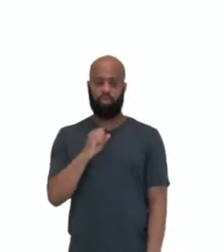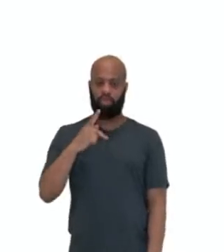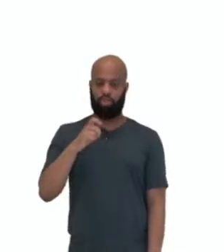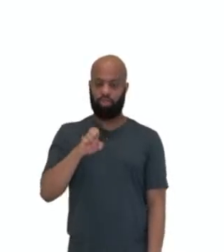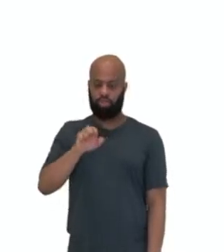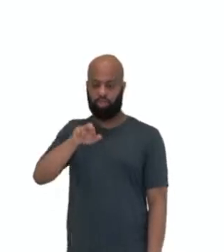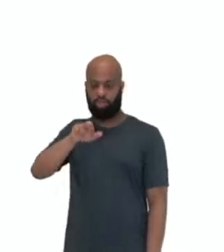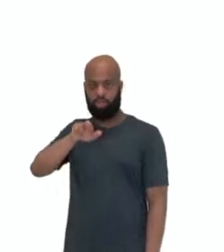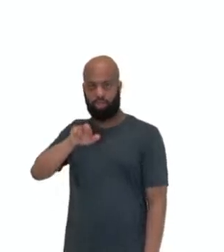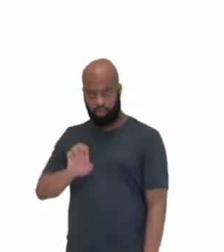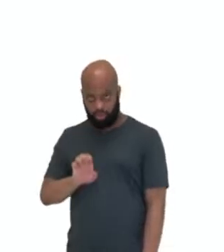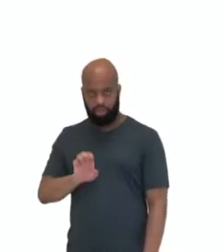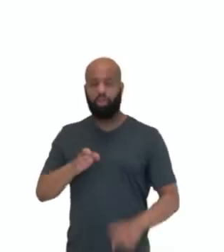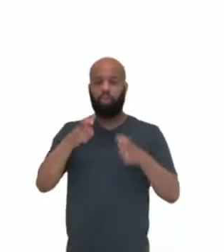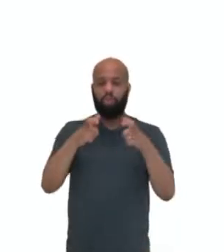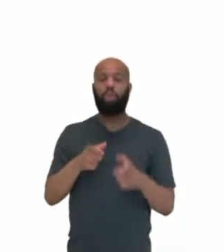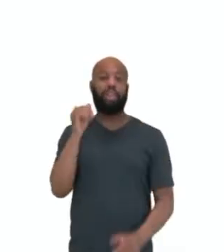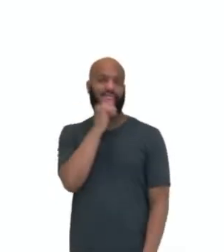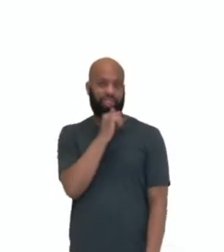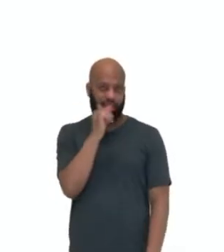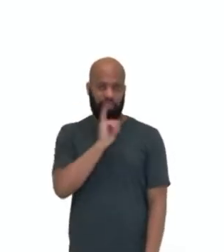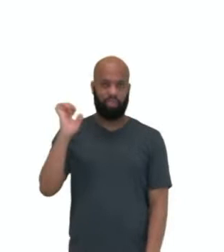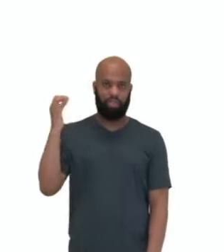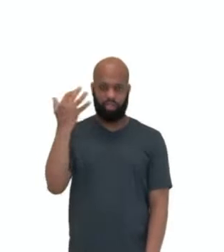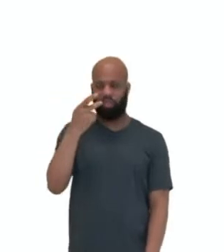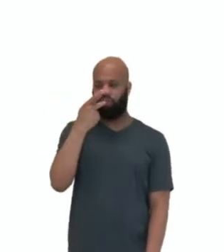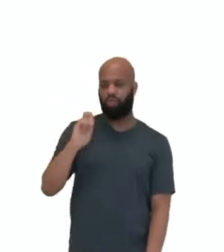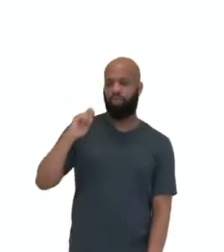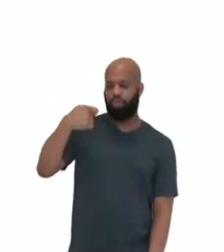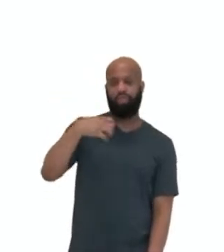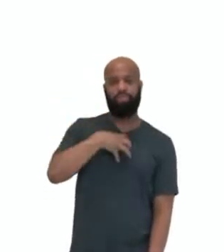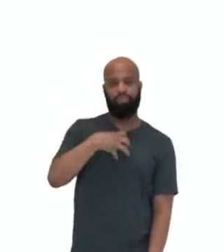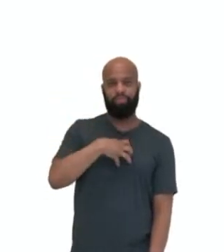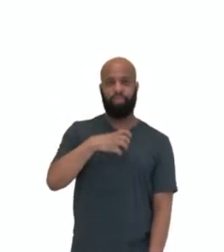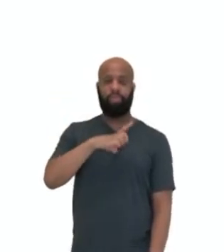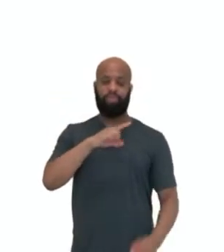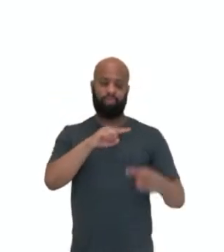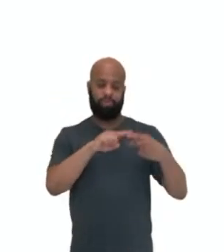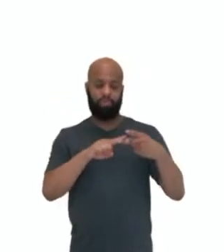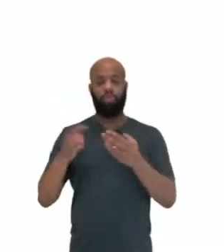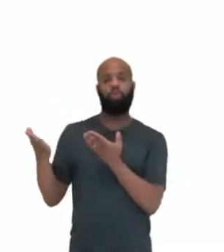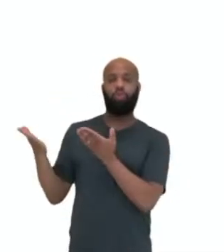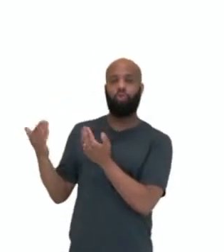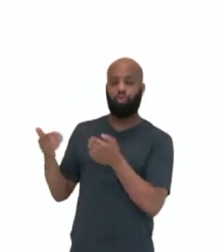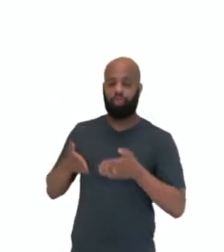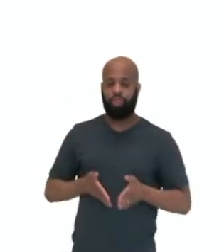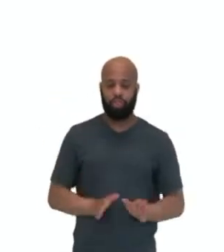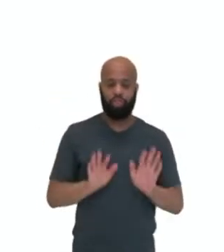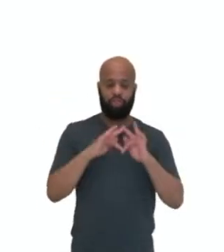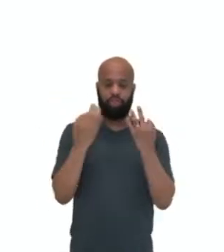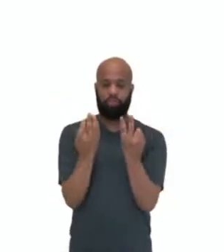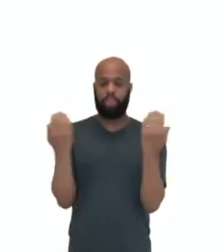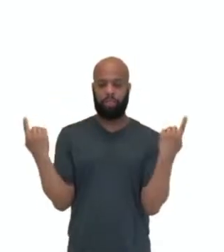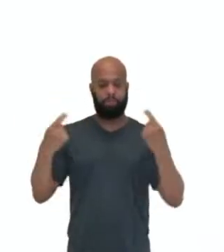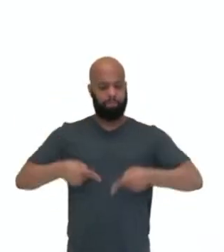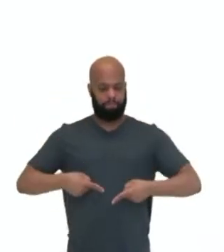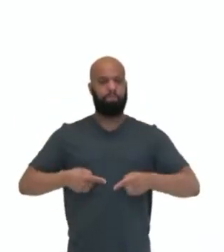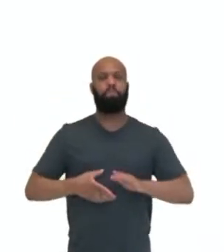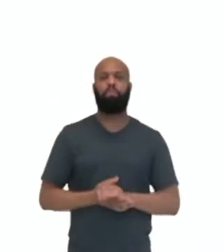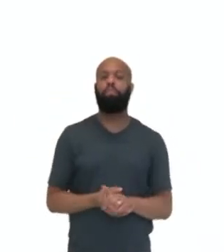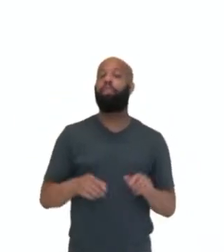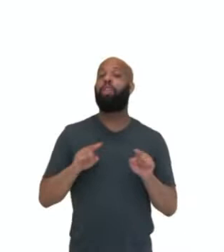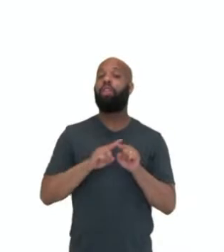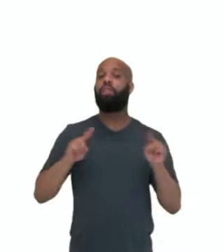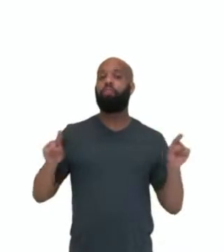cidade italiana de Verona e fala dos sentimentos entre dois jovens nascidos em famílias rivais.